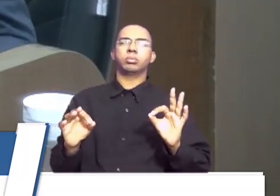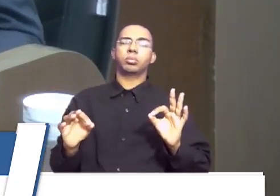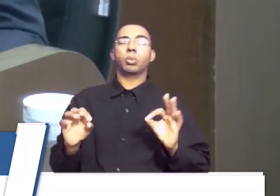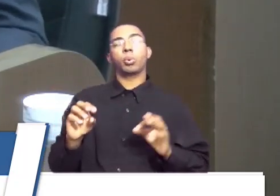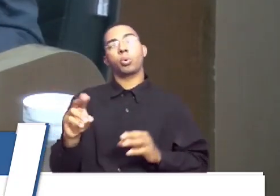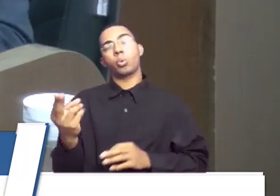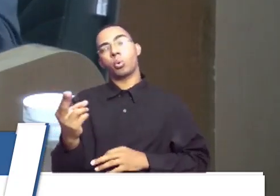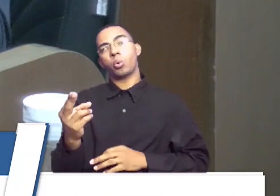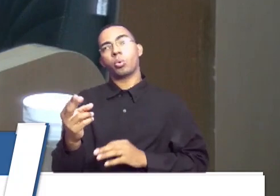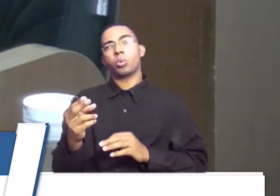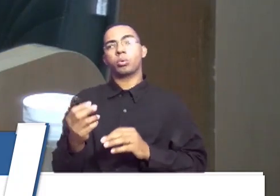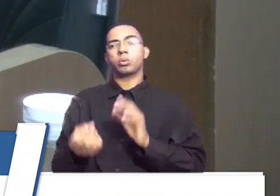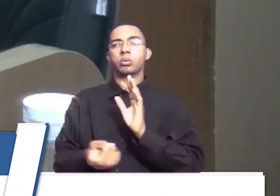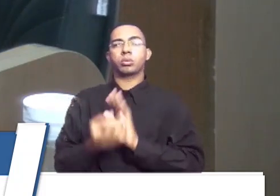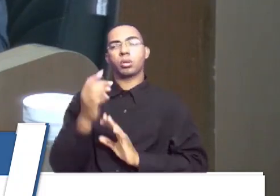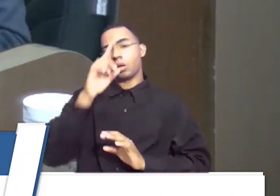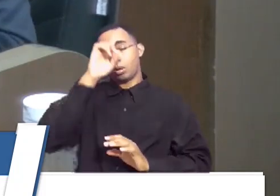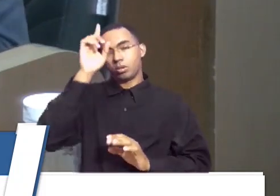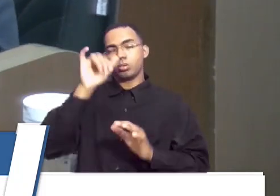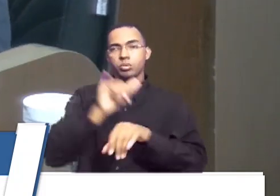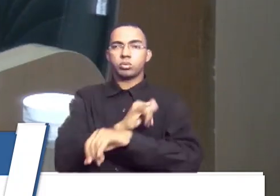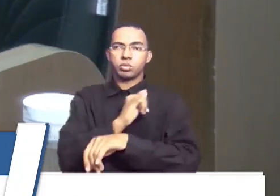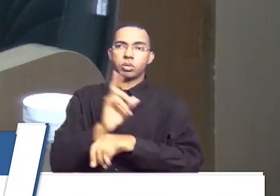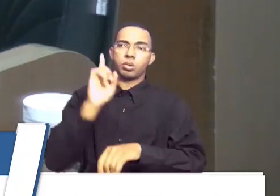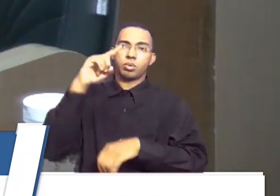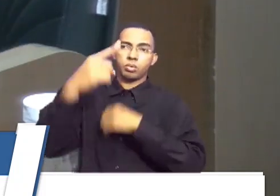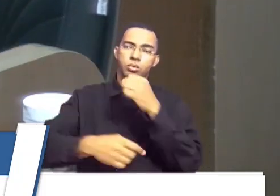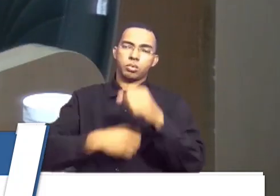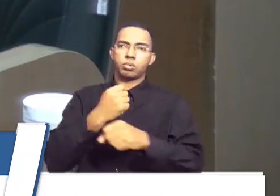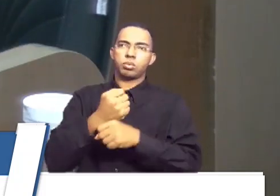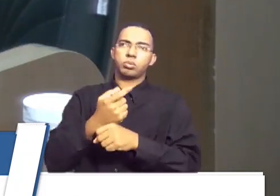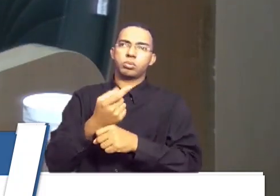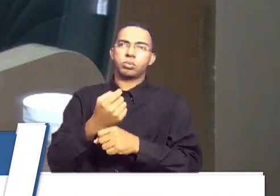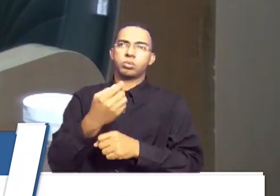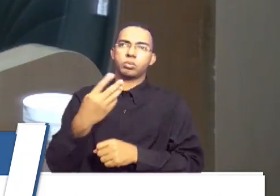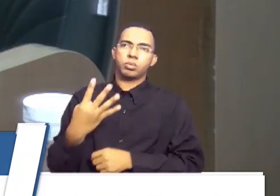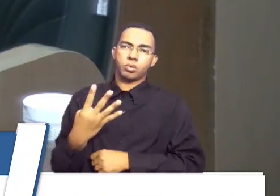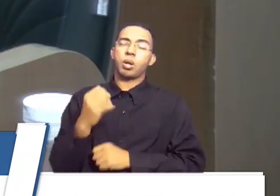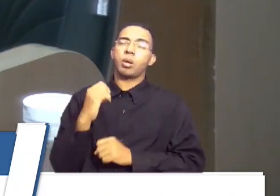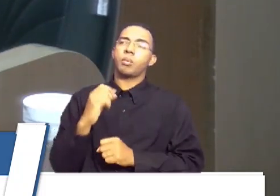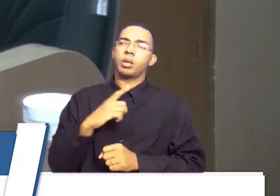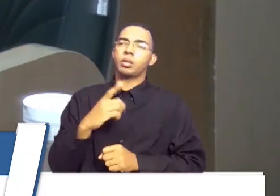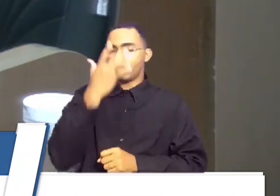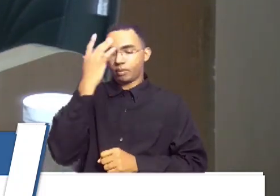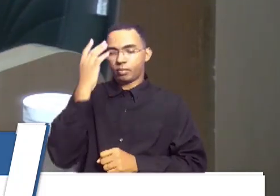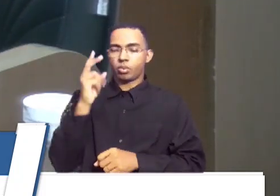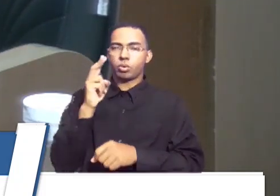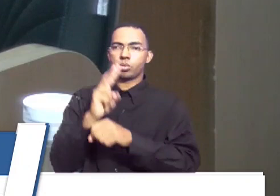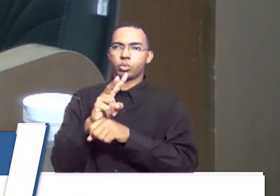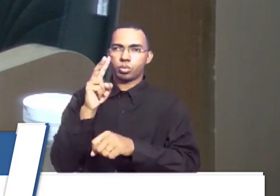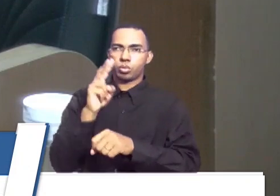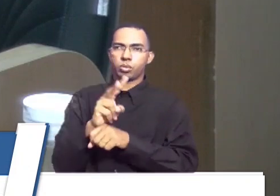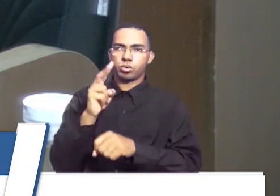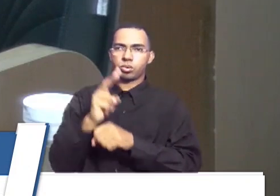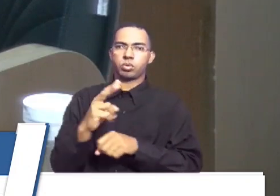um plano B para que, no próximo ano, elas possam ter alguém para olhar as suas